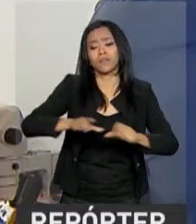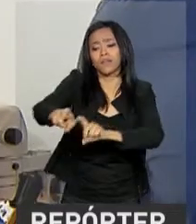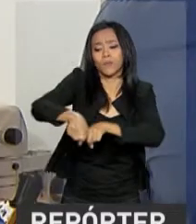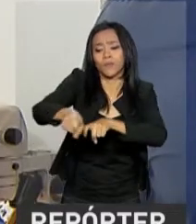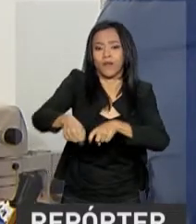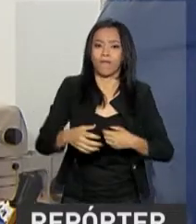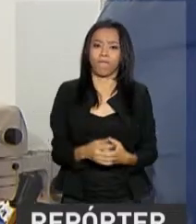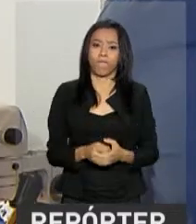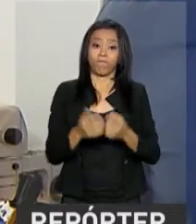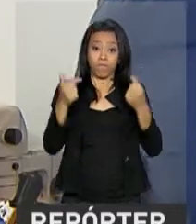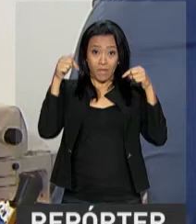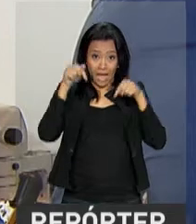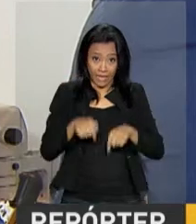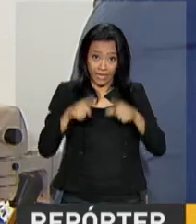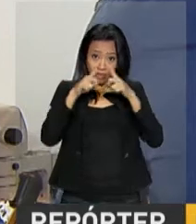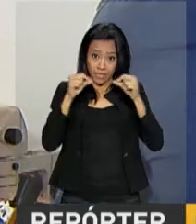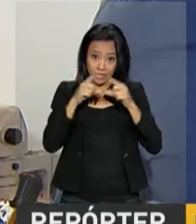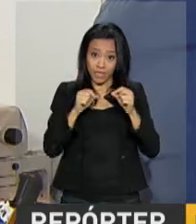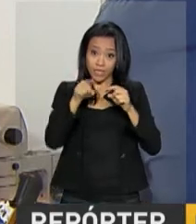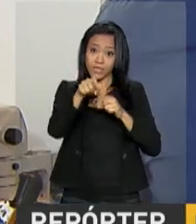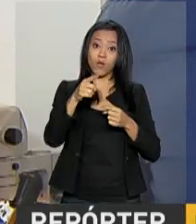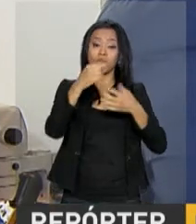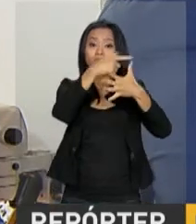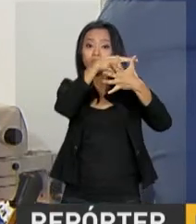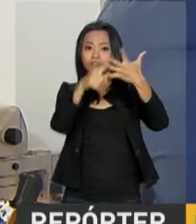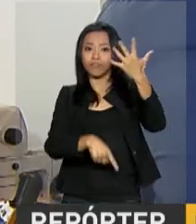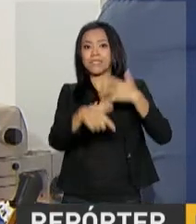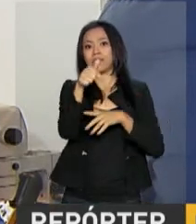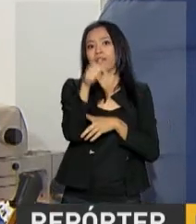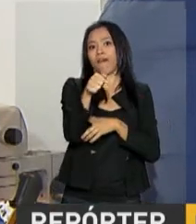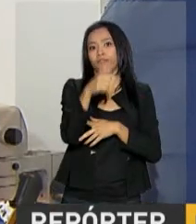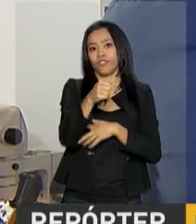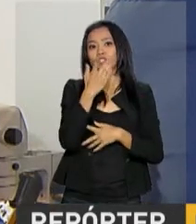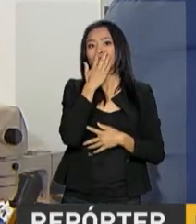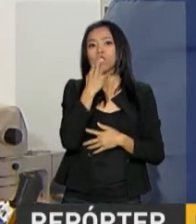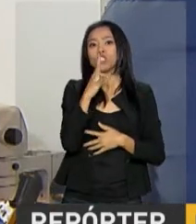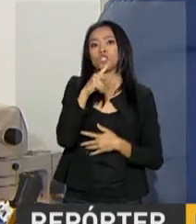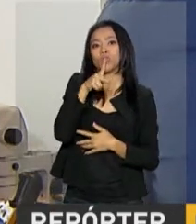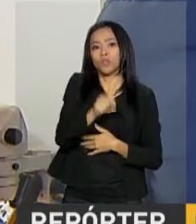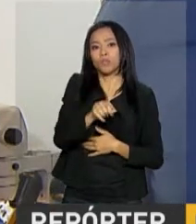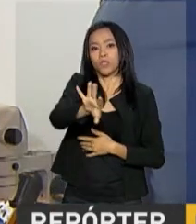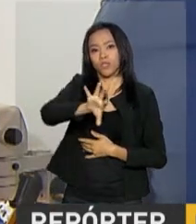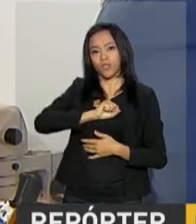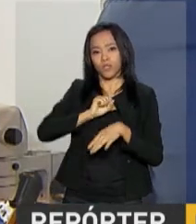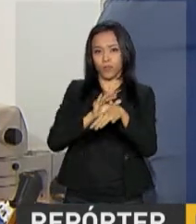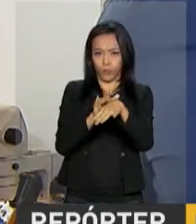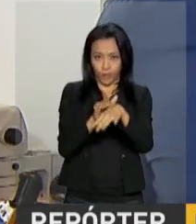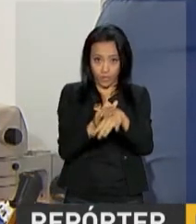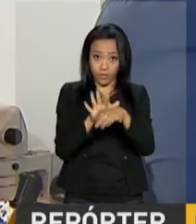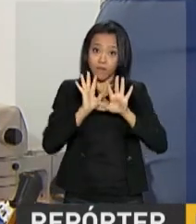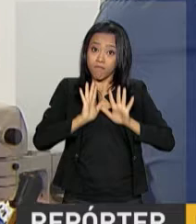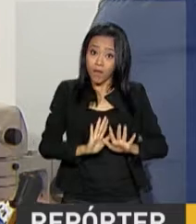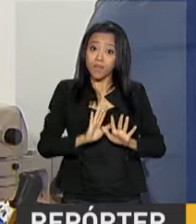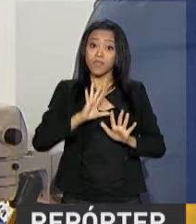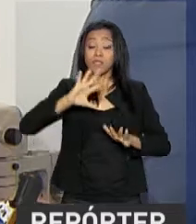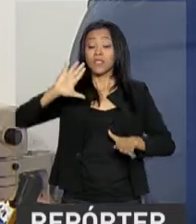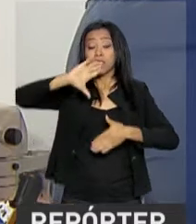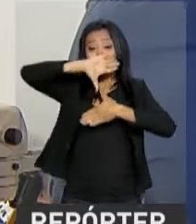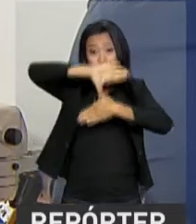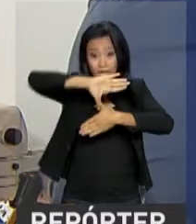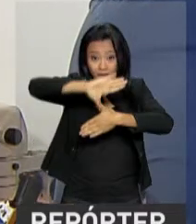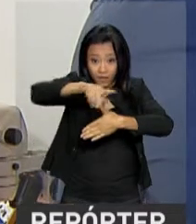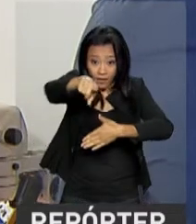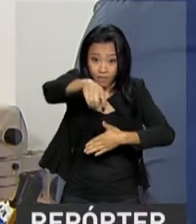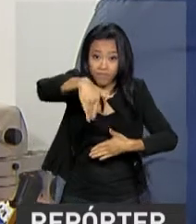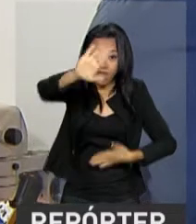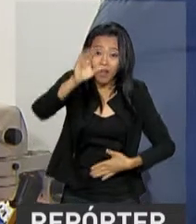aqui no distrito federal são sete espécies de barbeiro que transmitem a doença de chagas mas em todas as américas são mais de